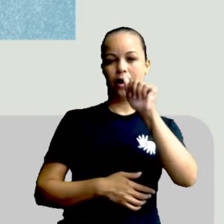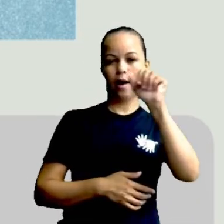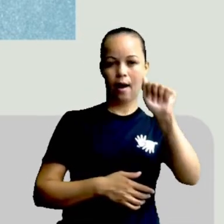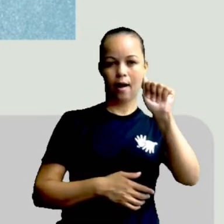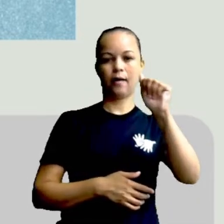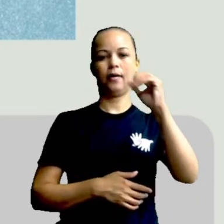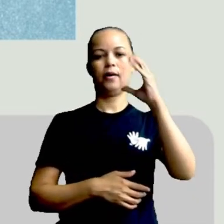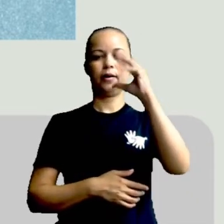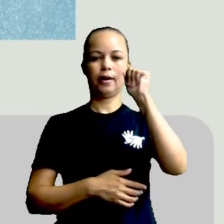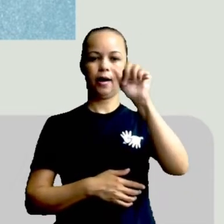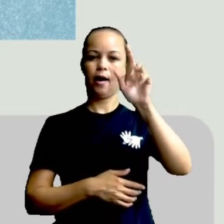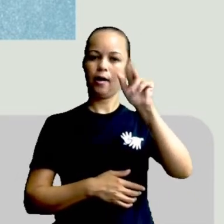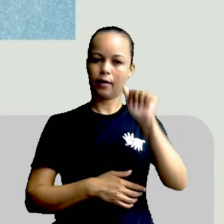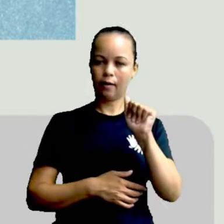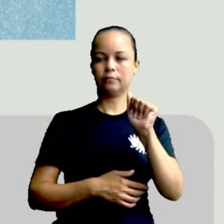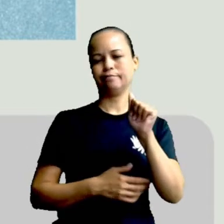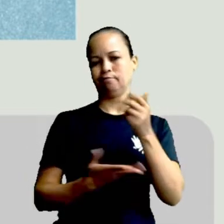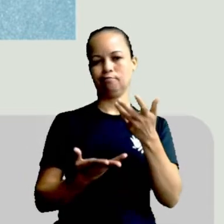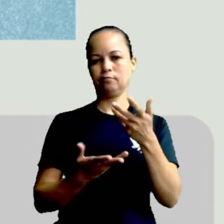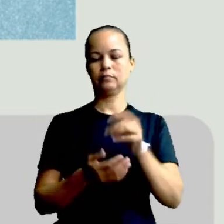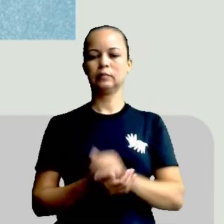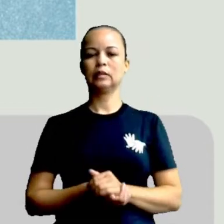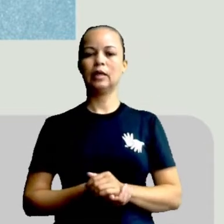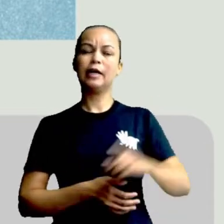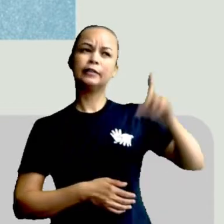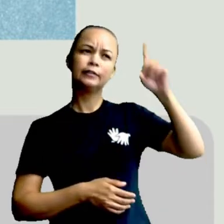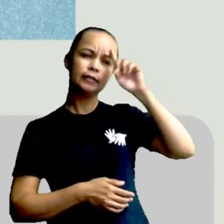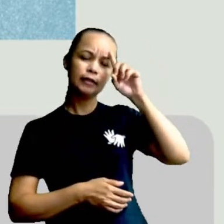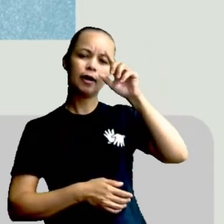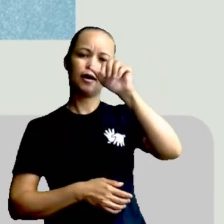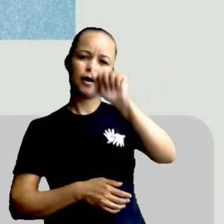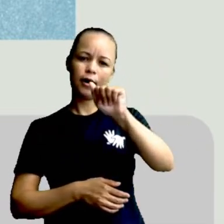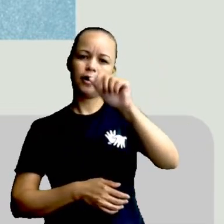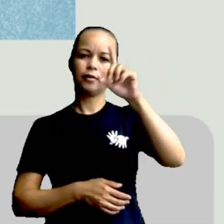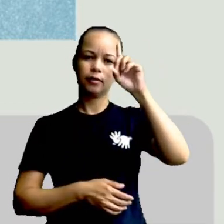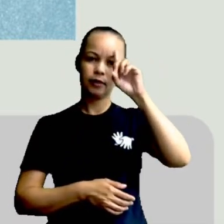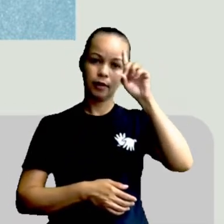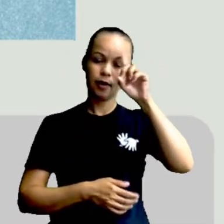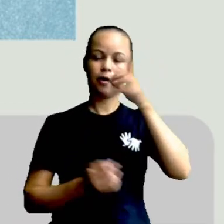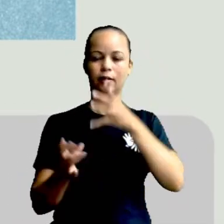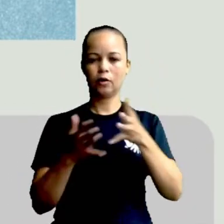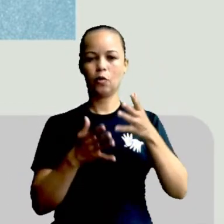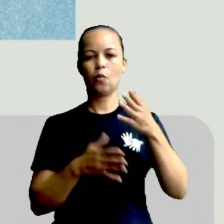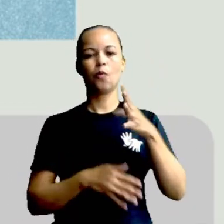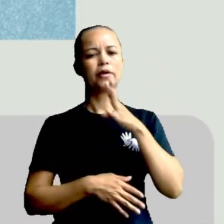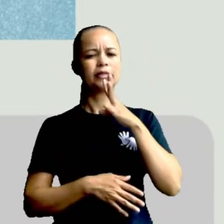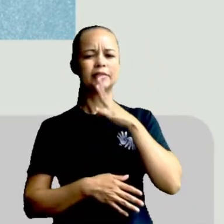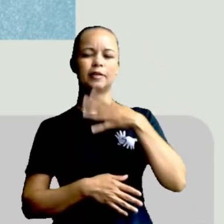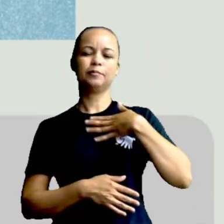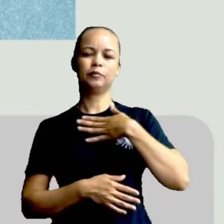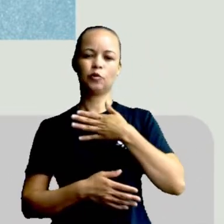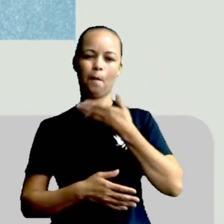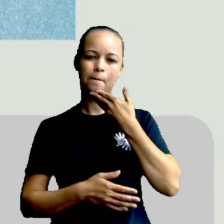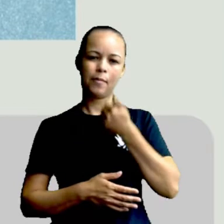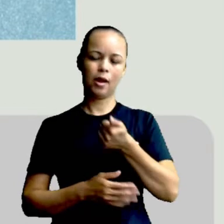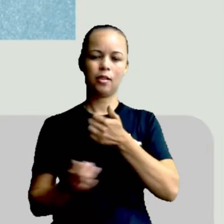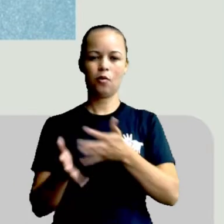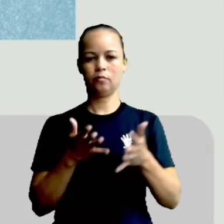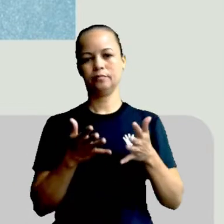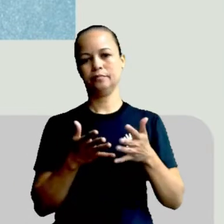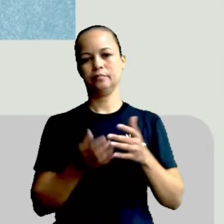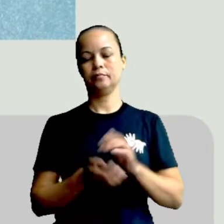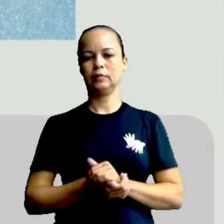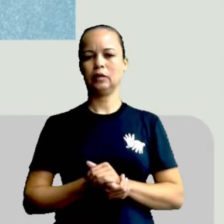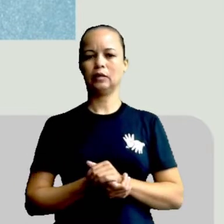final de ano dia a dia nos conhecemos melhor tá Experimente da o